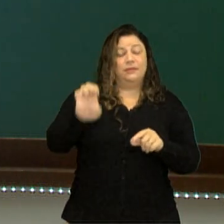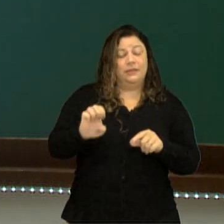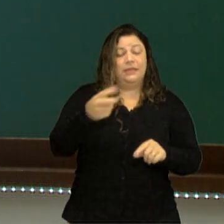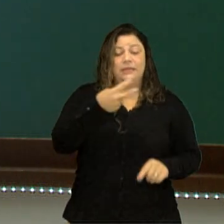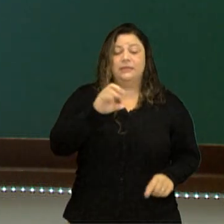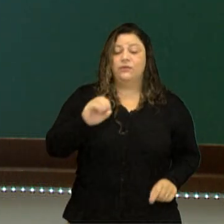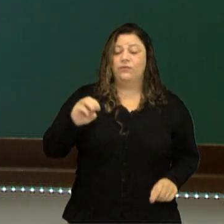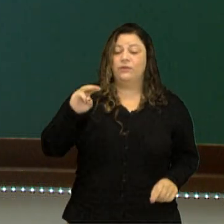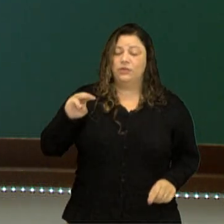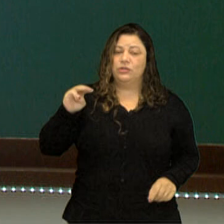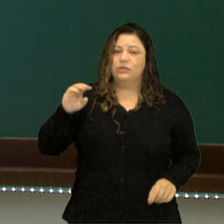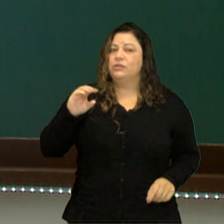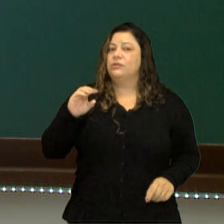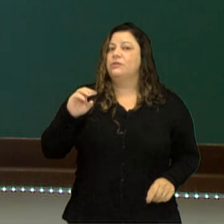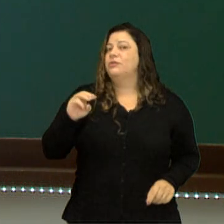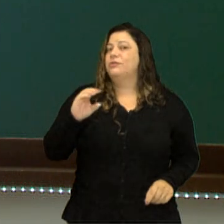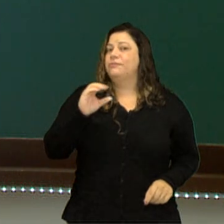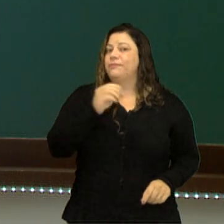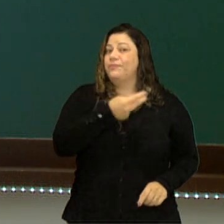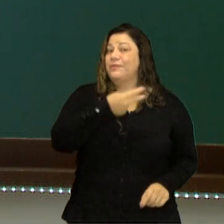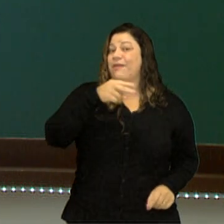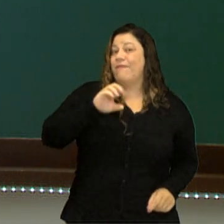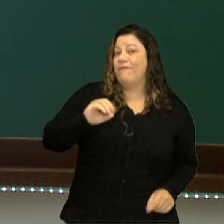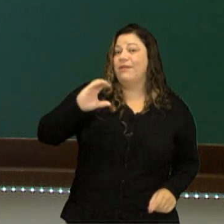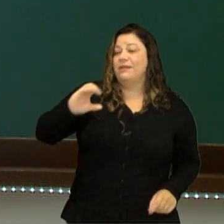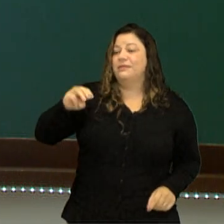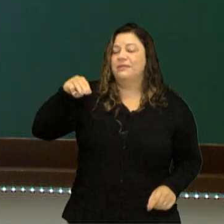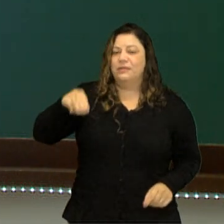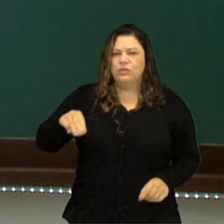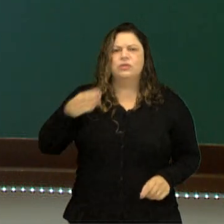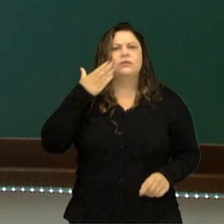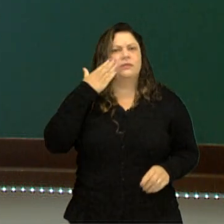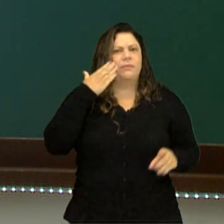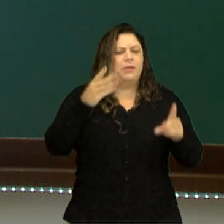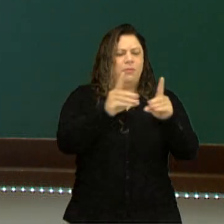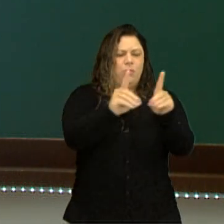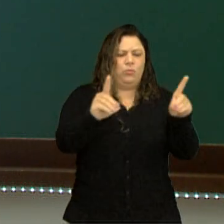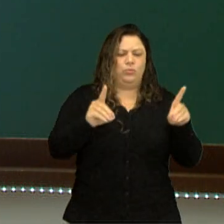centímetros. Então, portanto, nós sabemos já o diâmetro do nosso